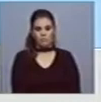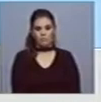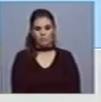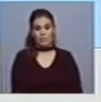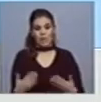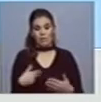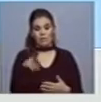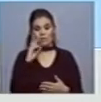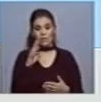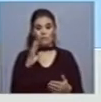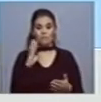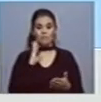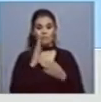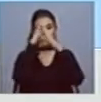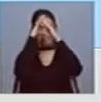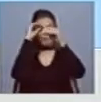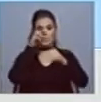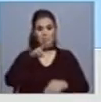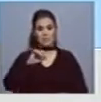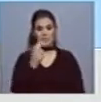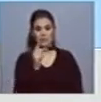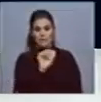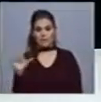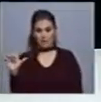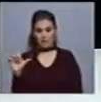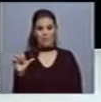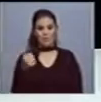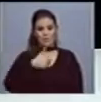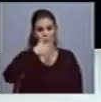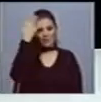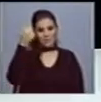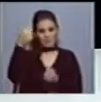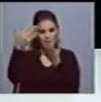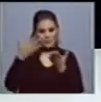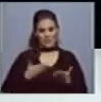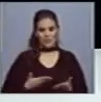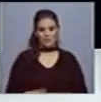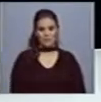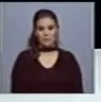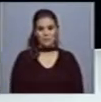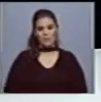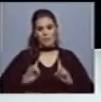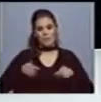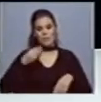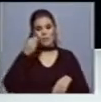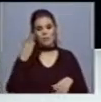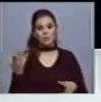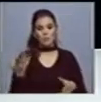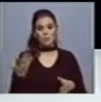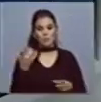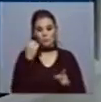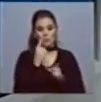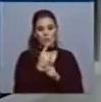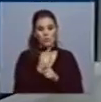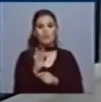Vamos agora até à última fronteira com Miguel Gonçalves. Miguel, bom dia, bem-vindo. Bom dia. Vamos começar com algo que acabou